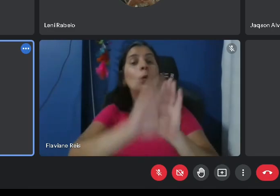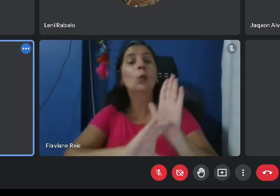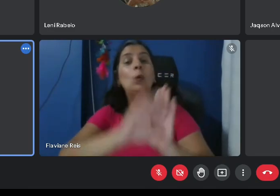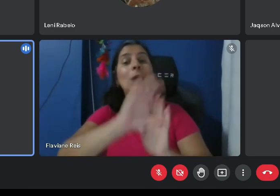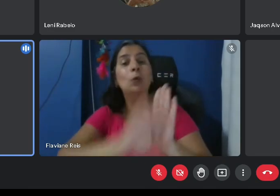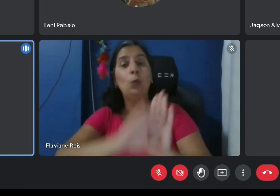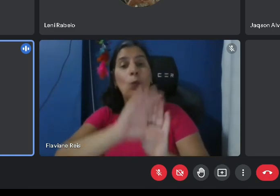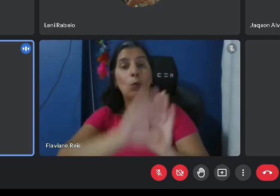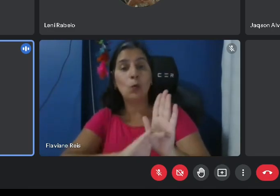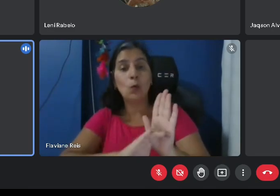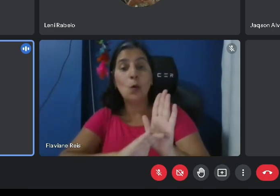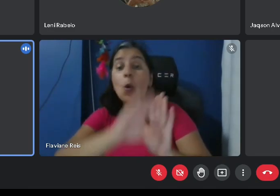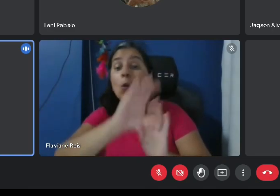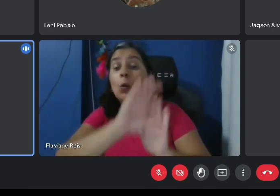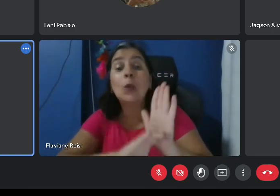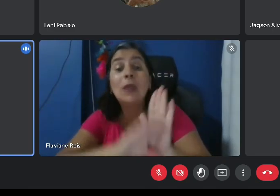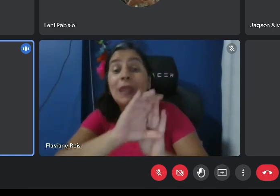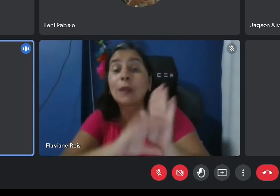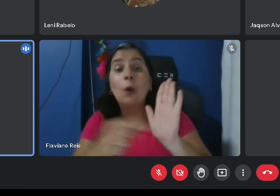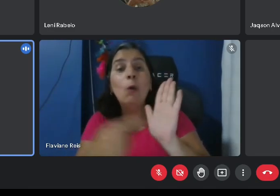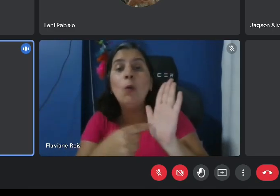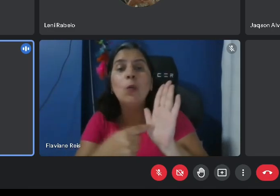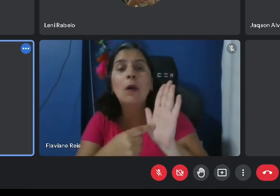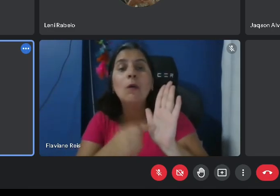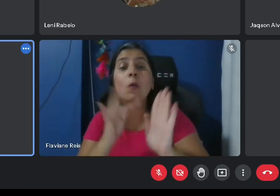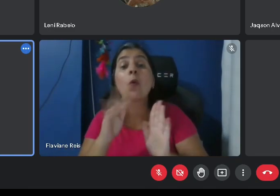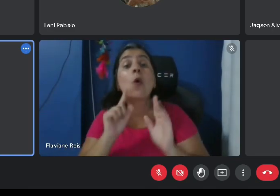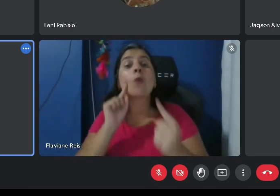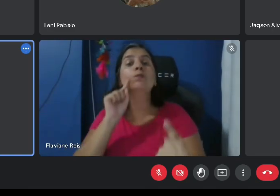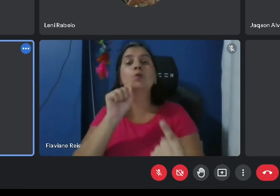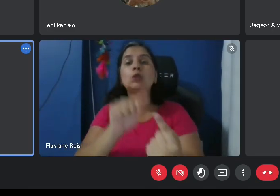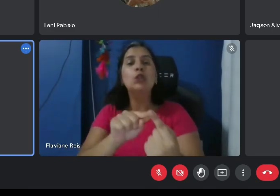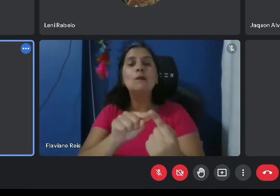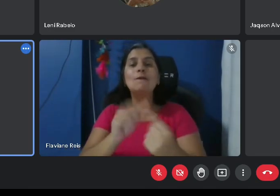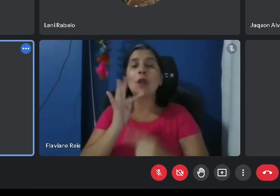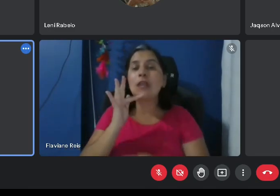haja esse questionamento do currículo.